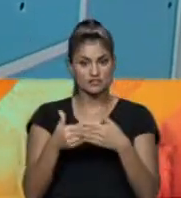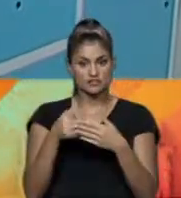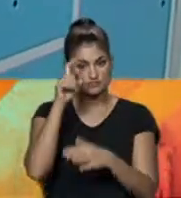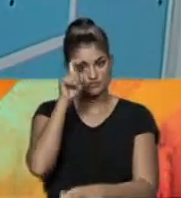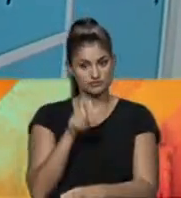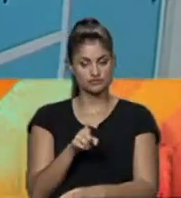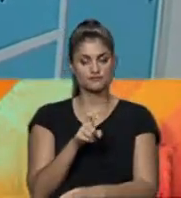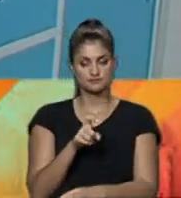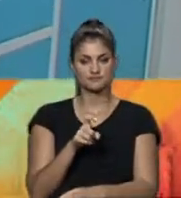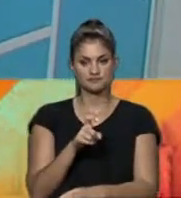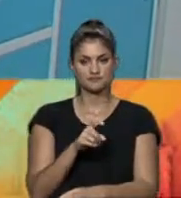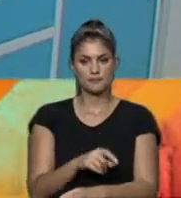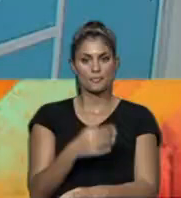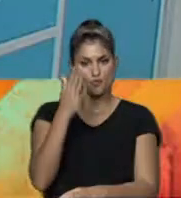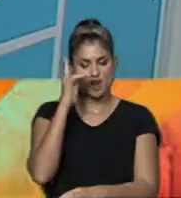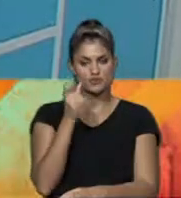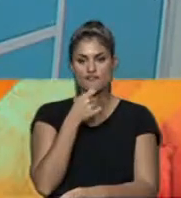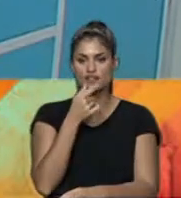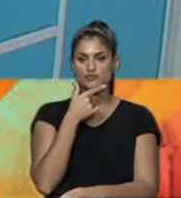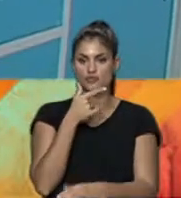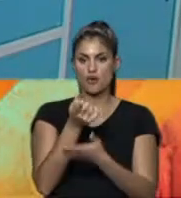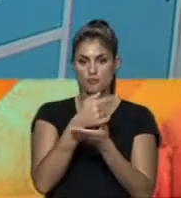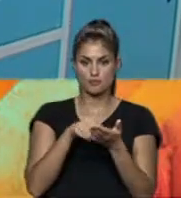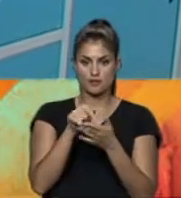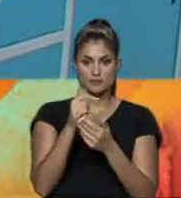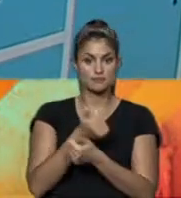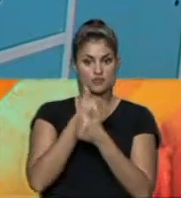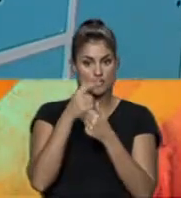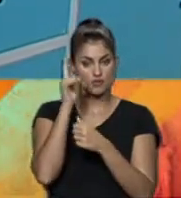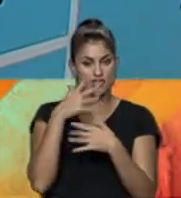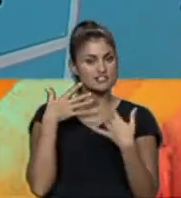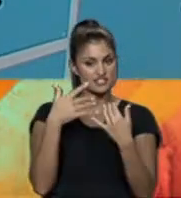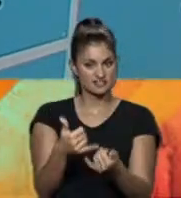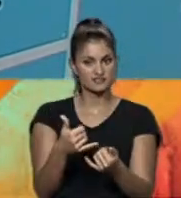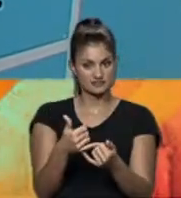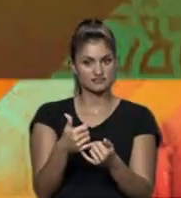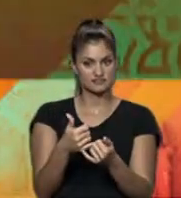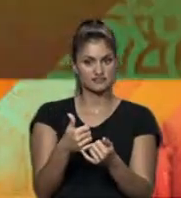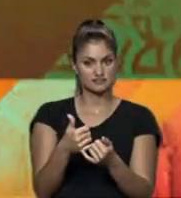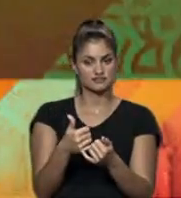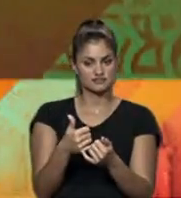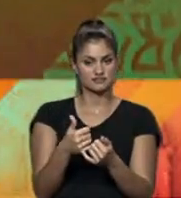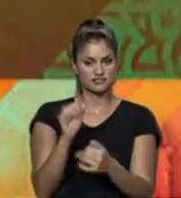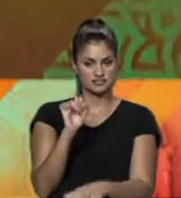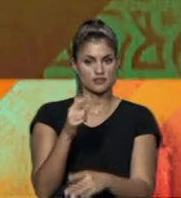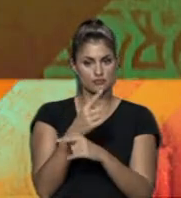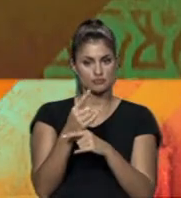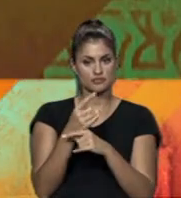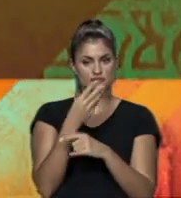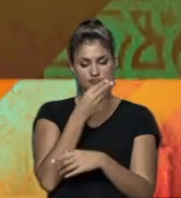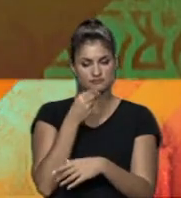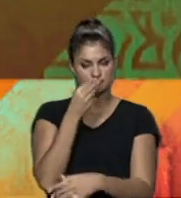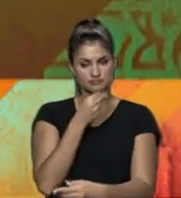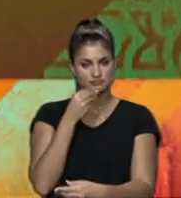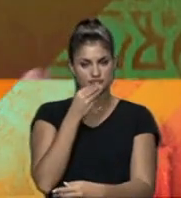uma noite. E não acham que a feijoada é aquele prato que ainda é melhor no dia seguinte? Claro. É, não. Ah, porque depois aquela consistência faz-se assim